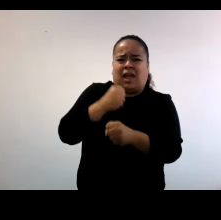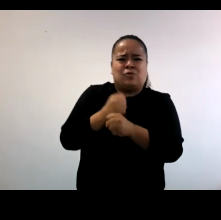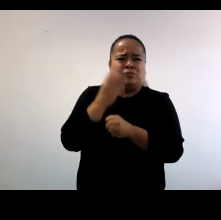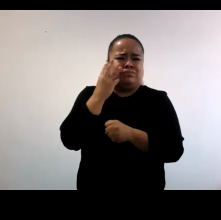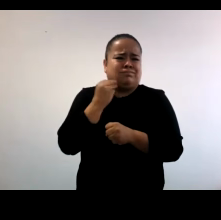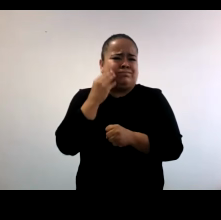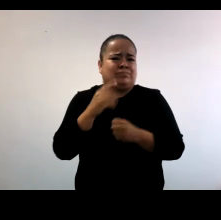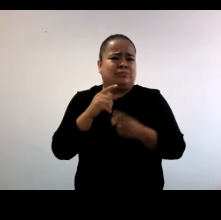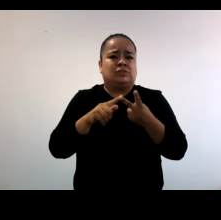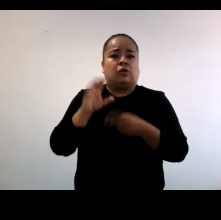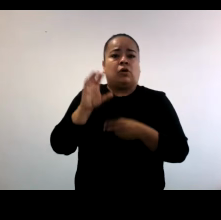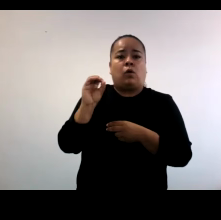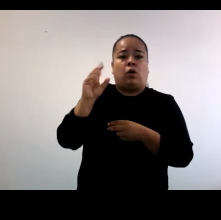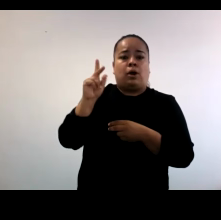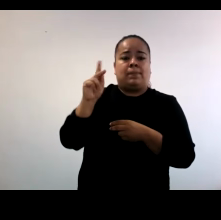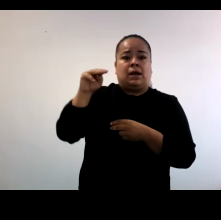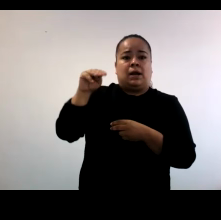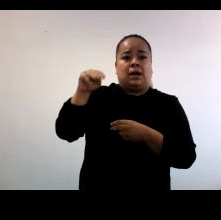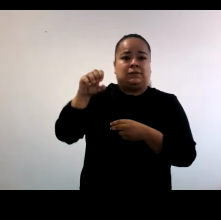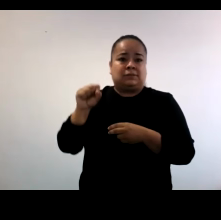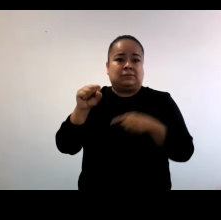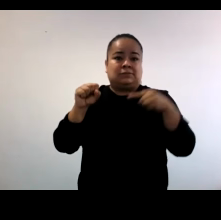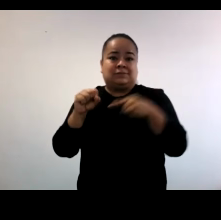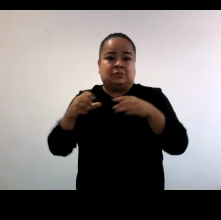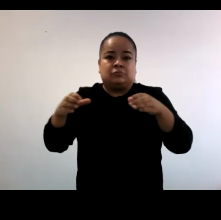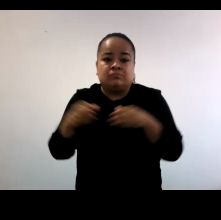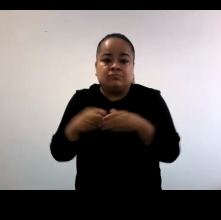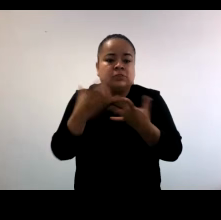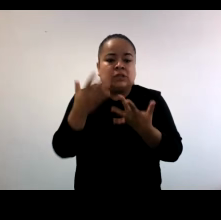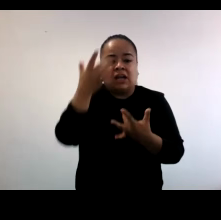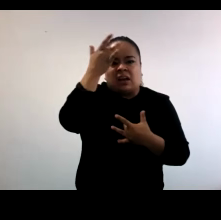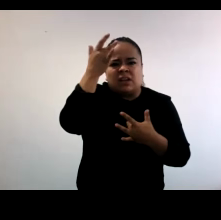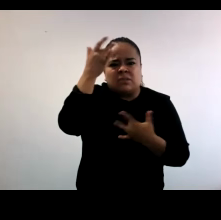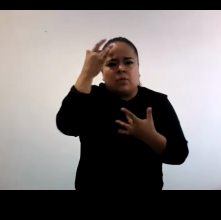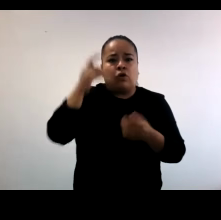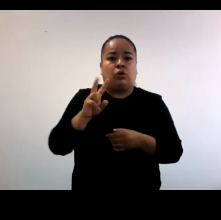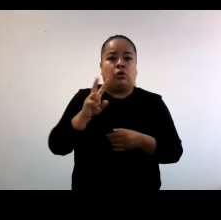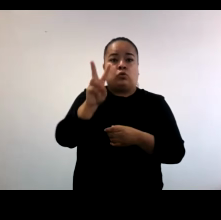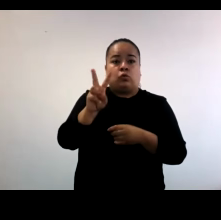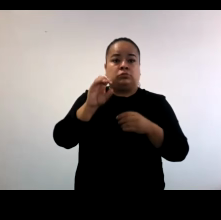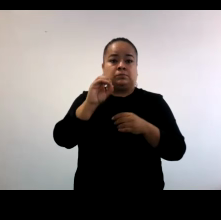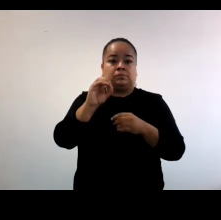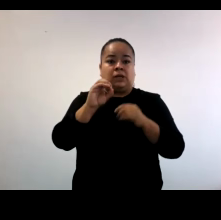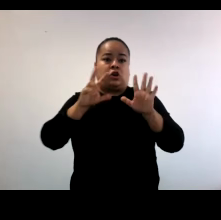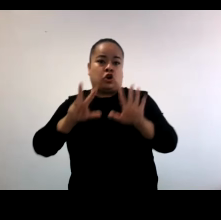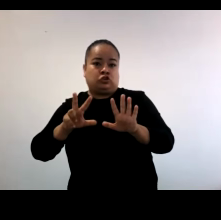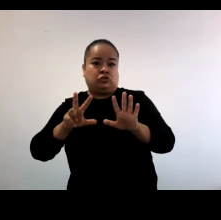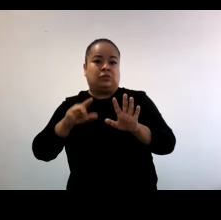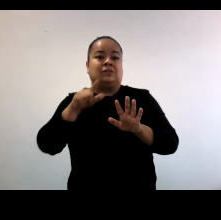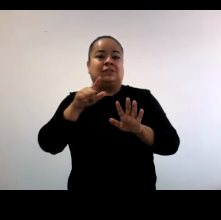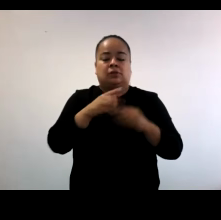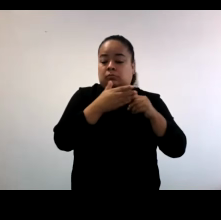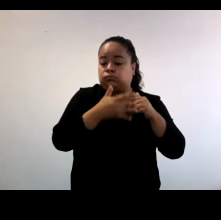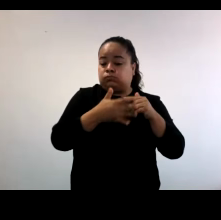na UPS em 2013 na área de doenças emergentes e emergências. E de 2008 a 2019